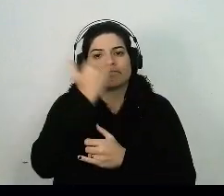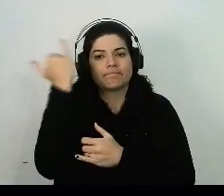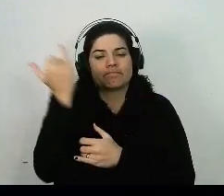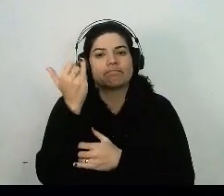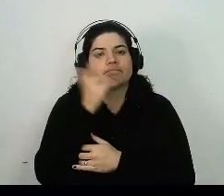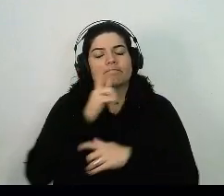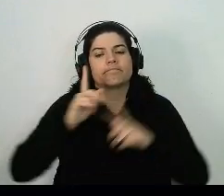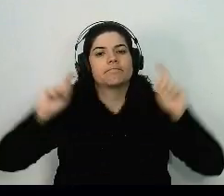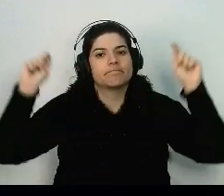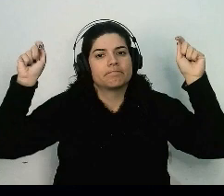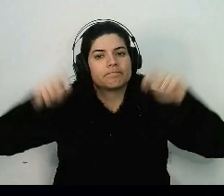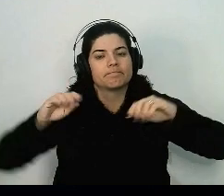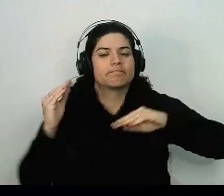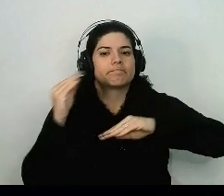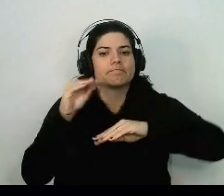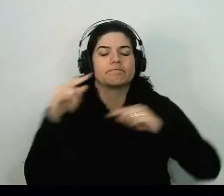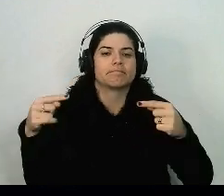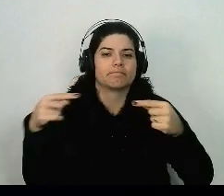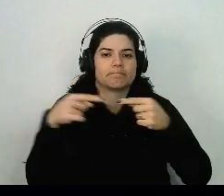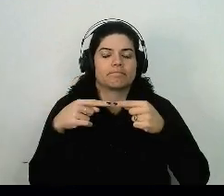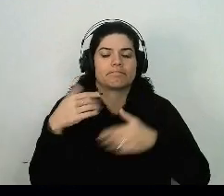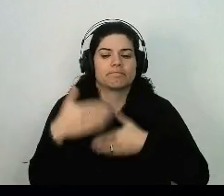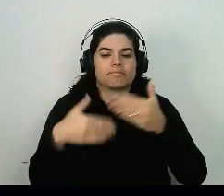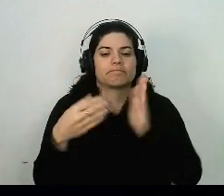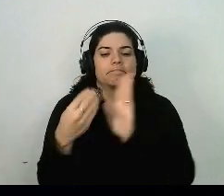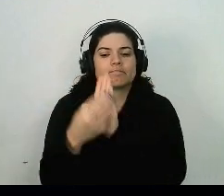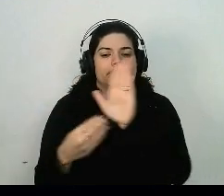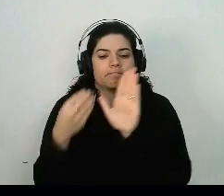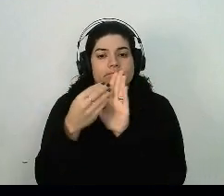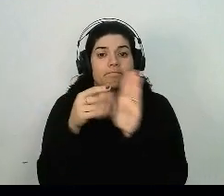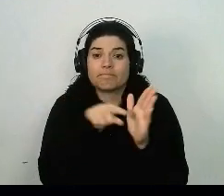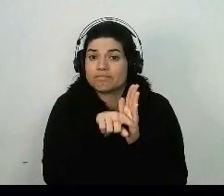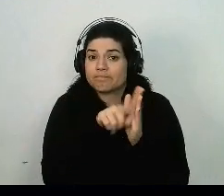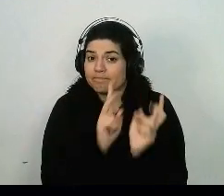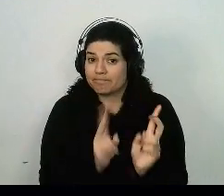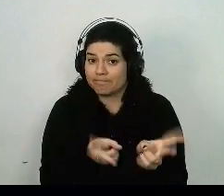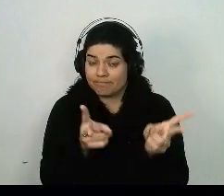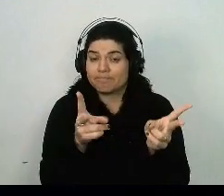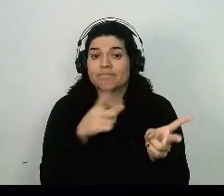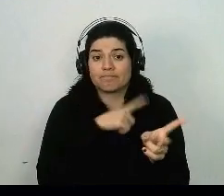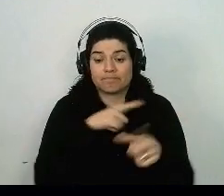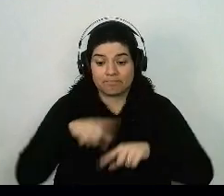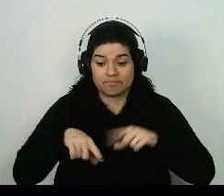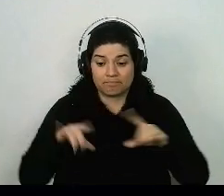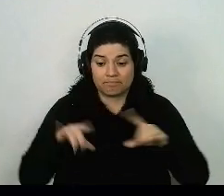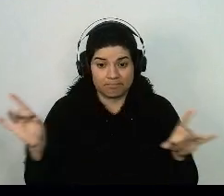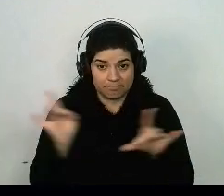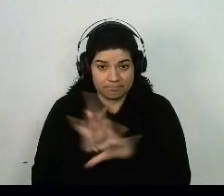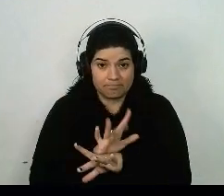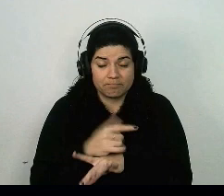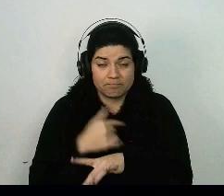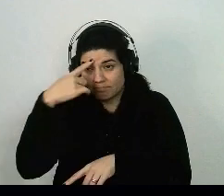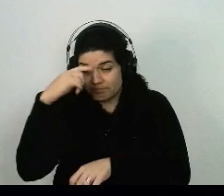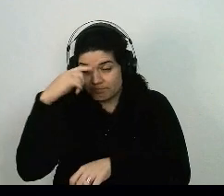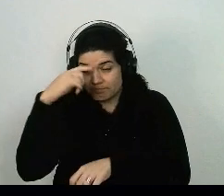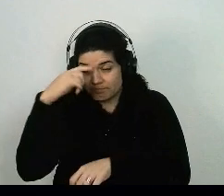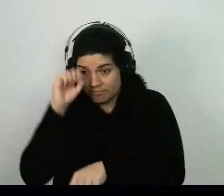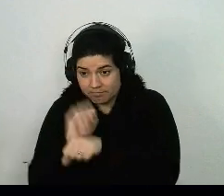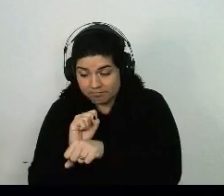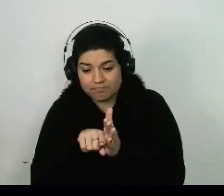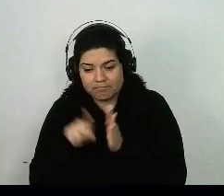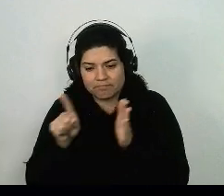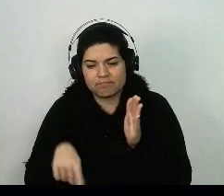ser inseridas no processo de design. E essa pesquisa é constante, não é porque eu já tenho meu produto pronto que eu paro de pesquisar,